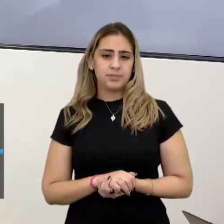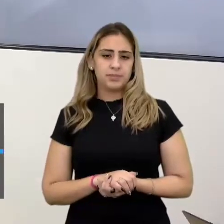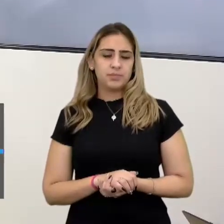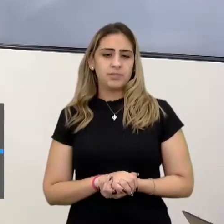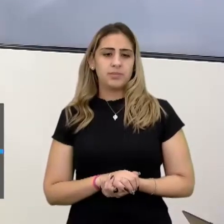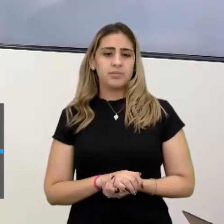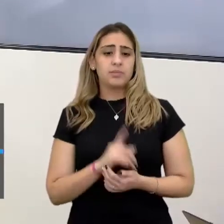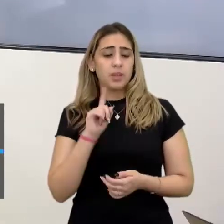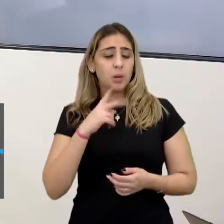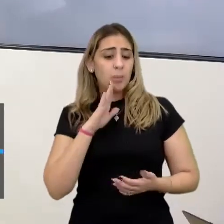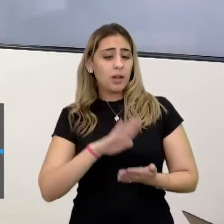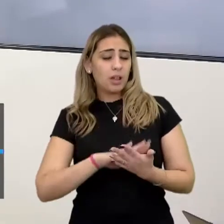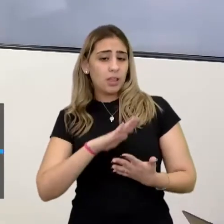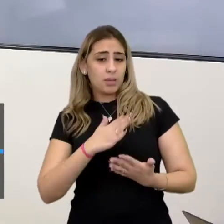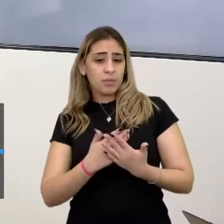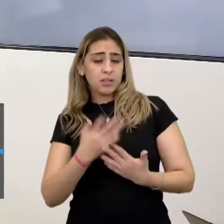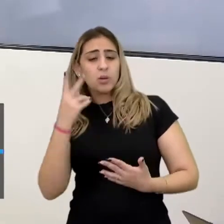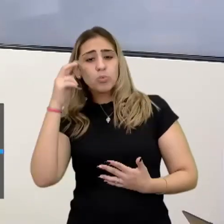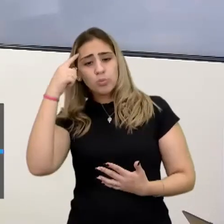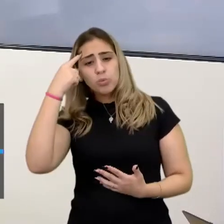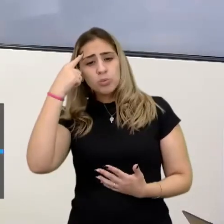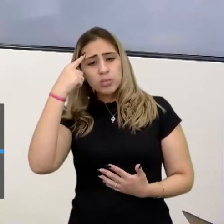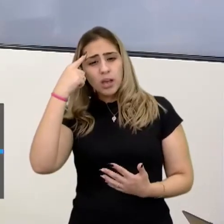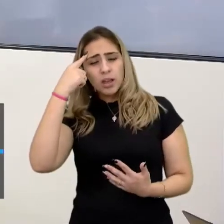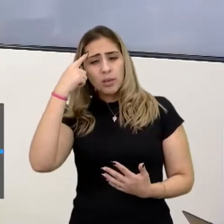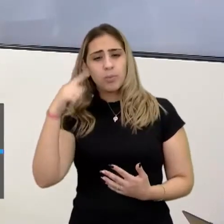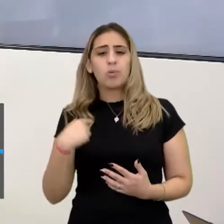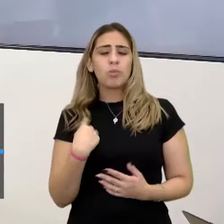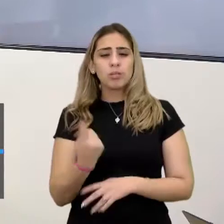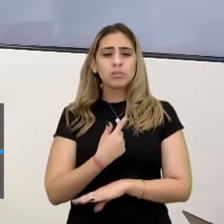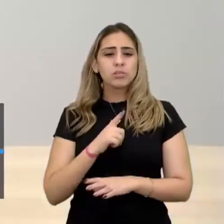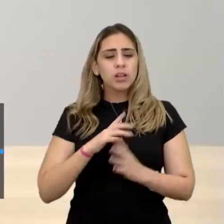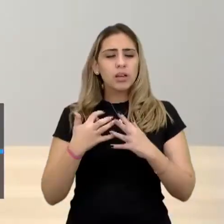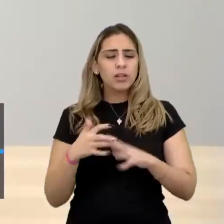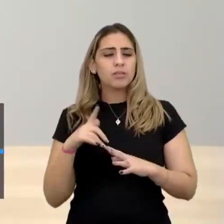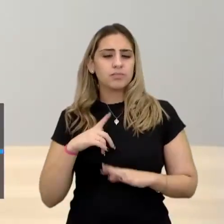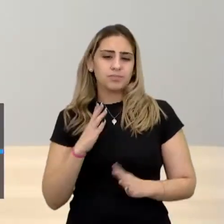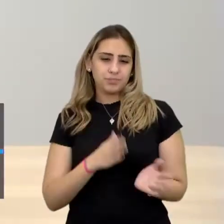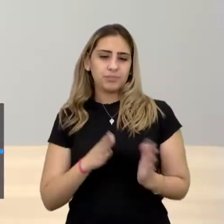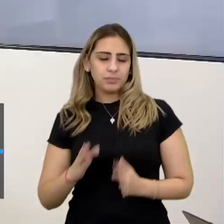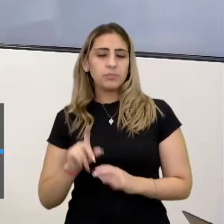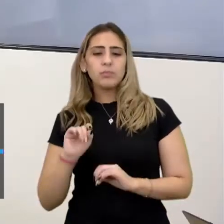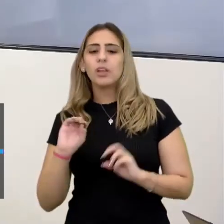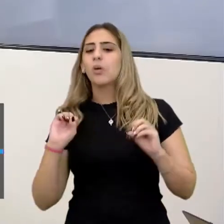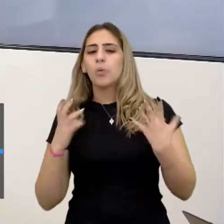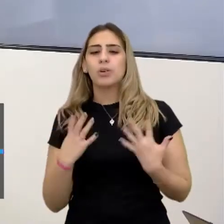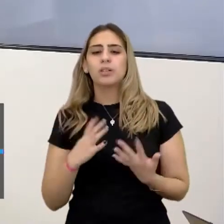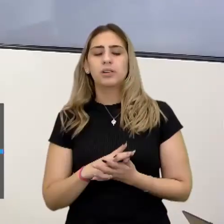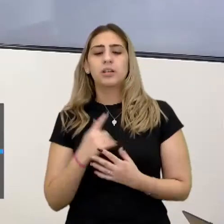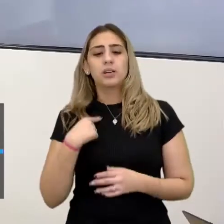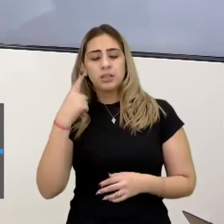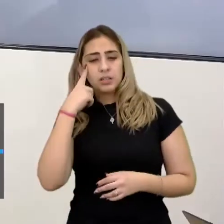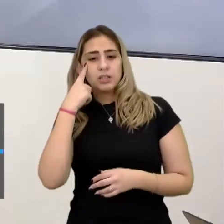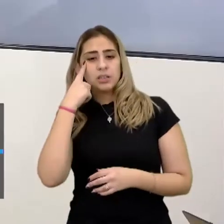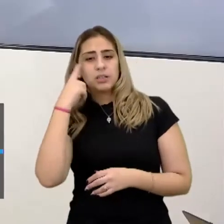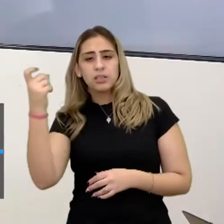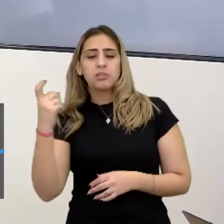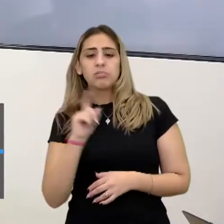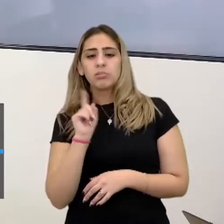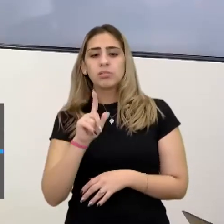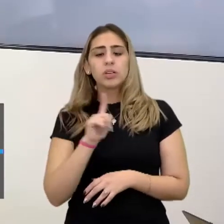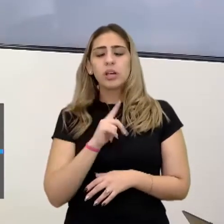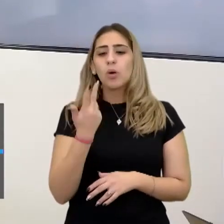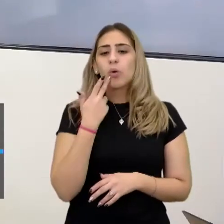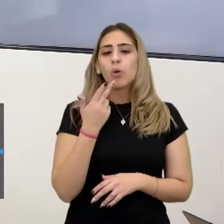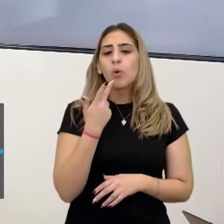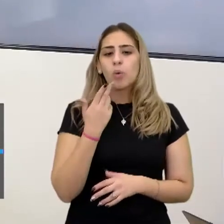cor é uma interpretação do nosso cérebro, né? Na verdade, o que a gente vê é a frequência, né? É isso mesmo, Então, né, o que Giba? acontece? O nosso cérebro não tem essa ideia de